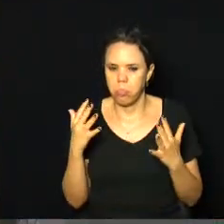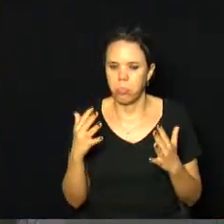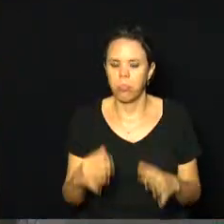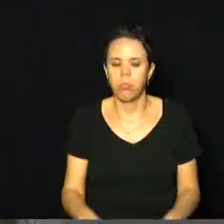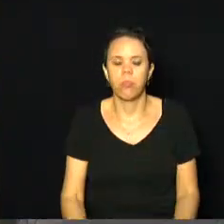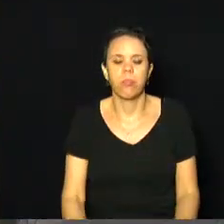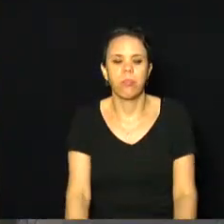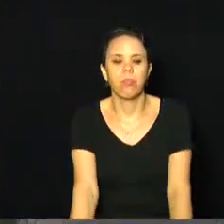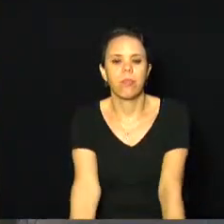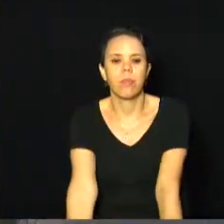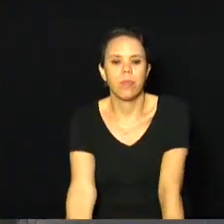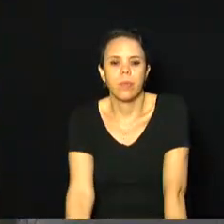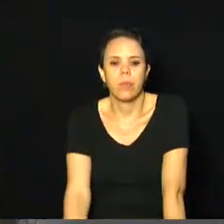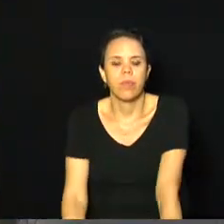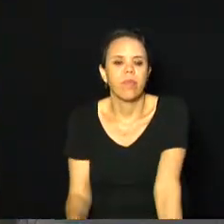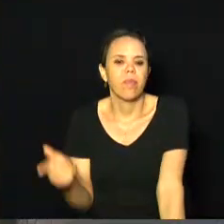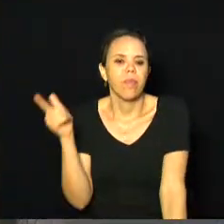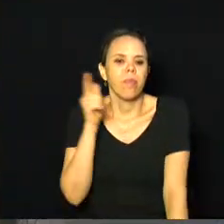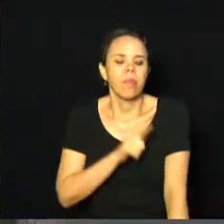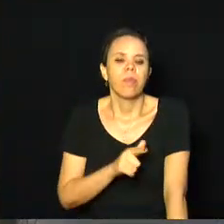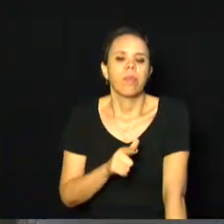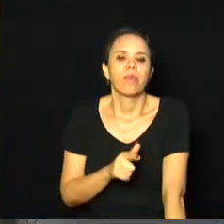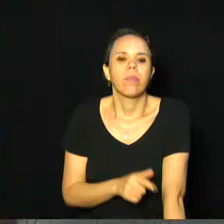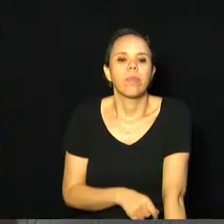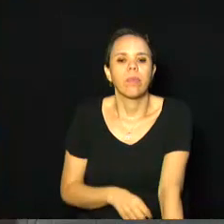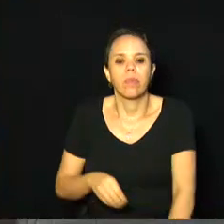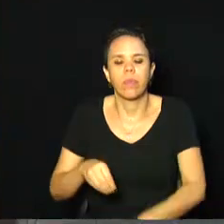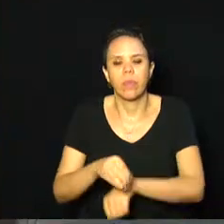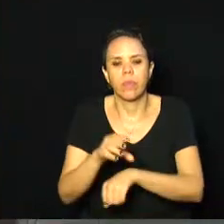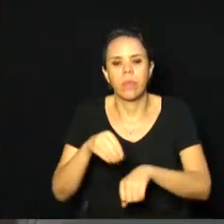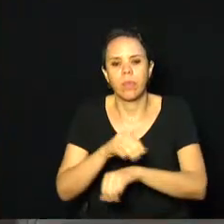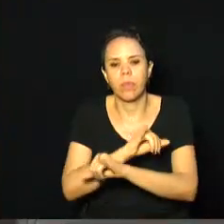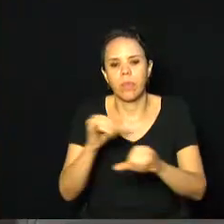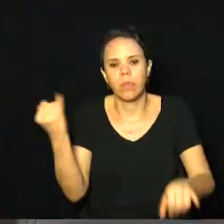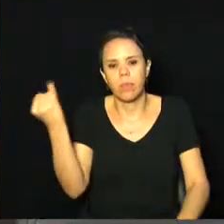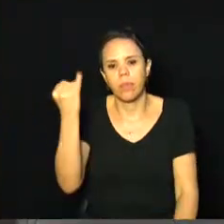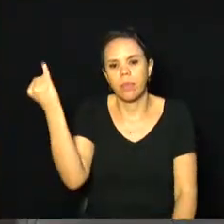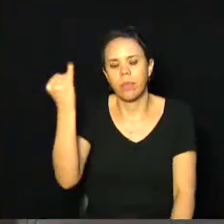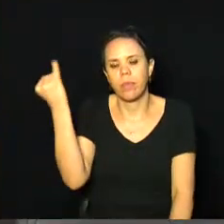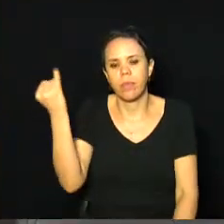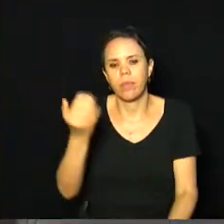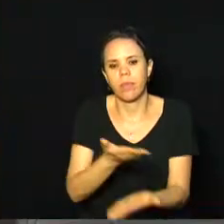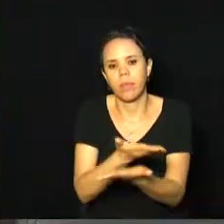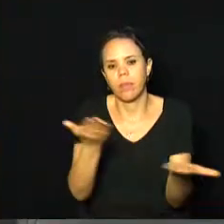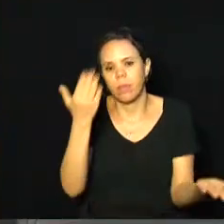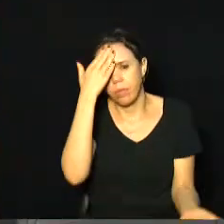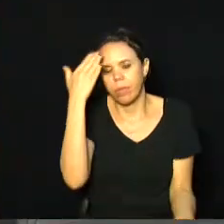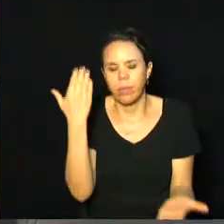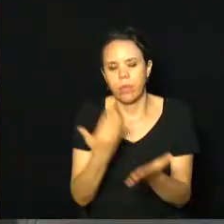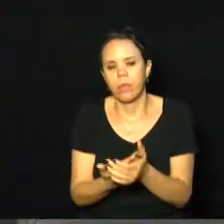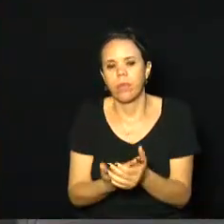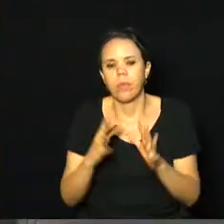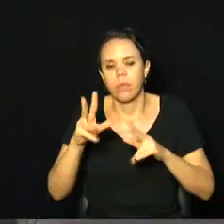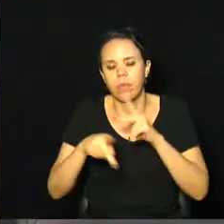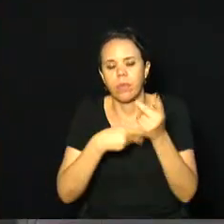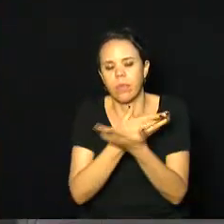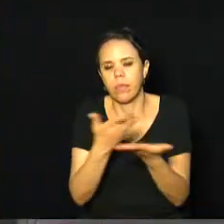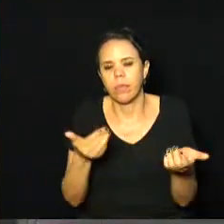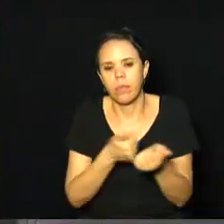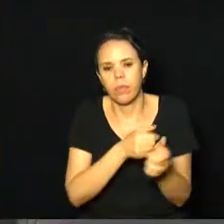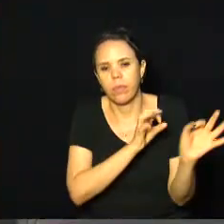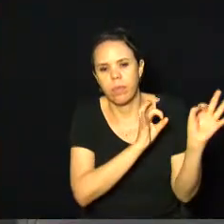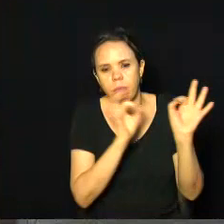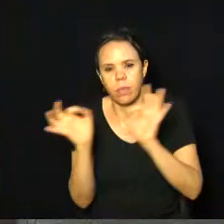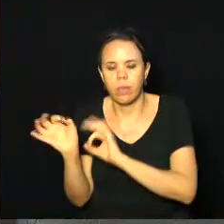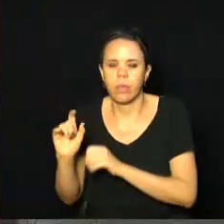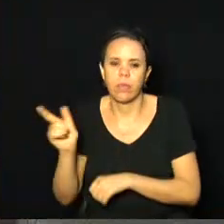cauteloso, mas conseguimos aqui passar informações extremamente relevantes, eu acredito, para toda a população que nos acompanha.